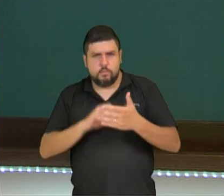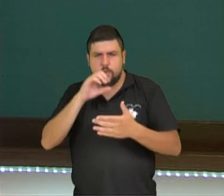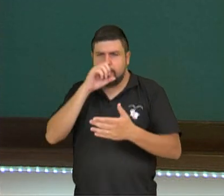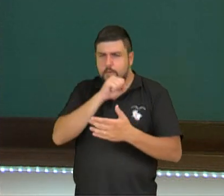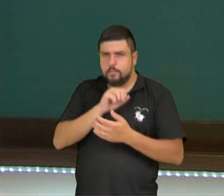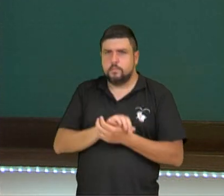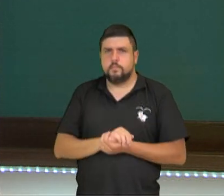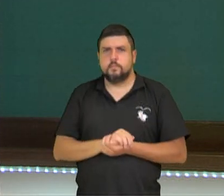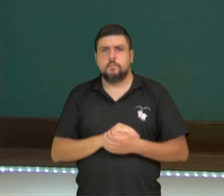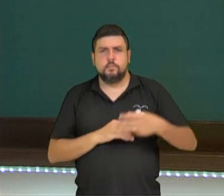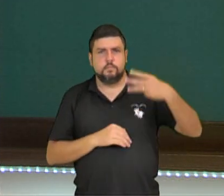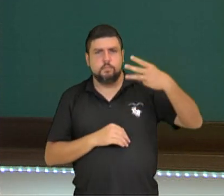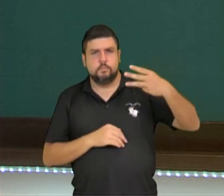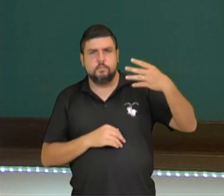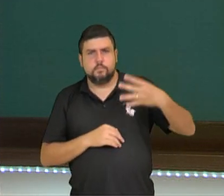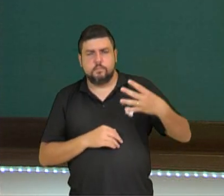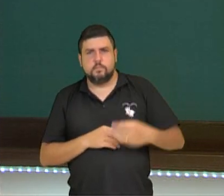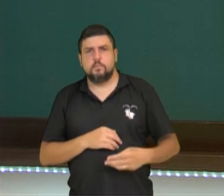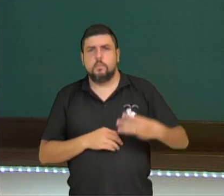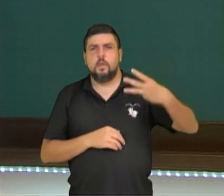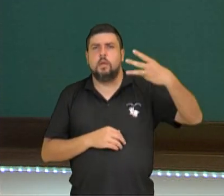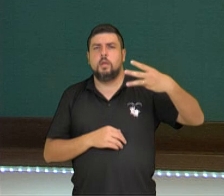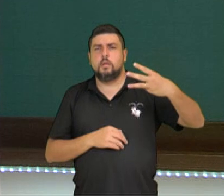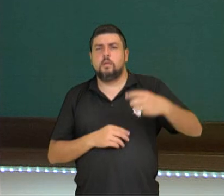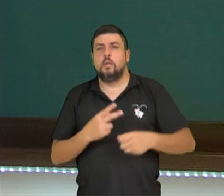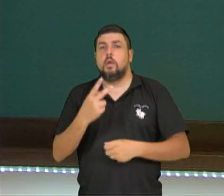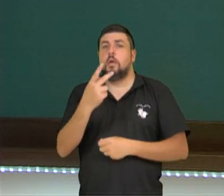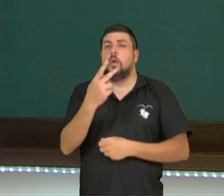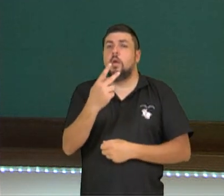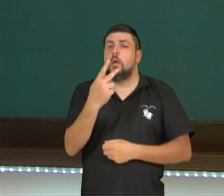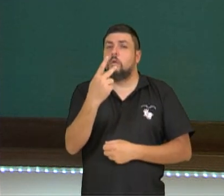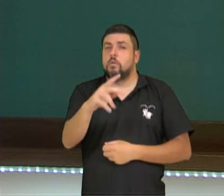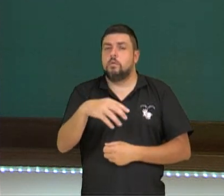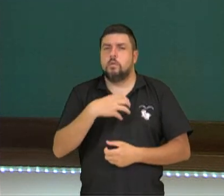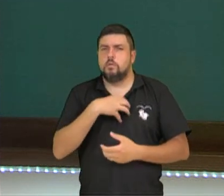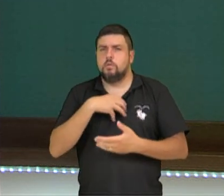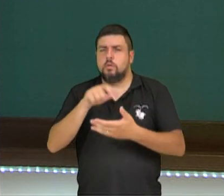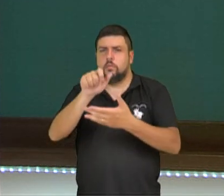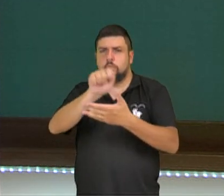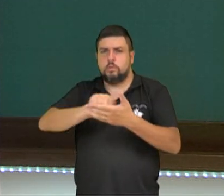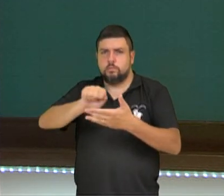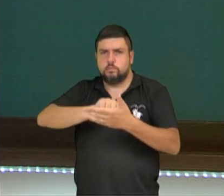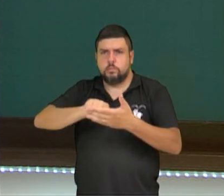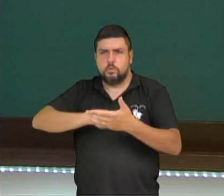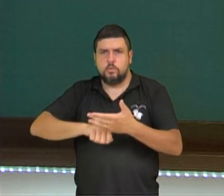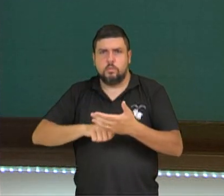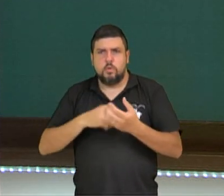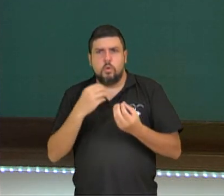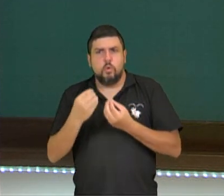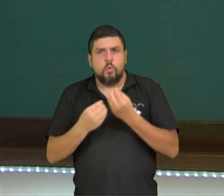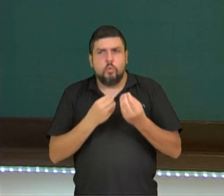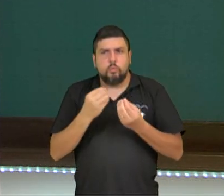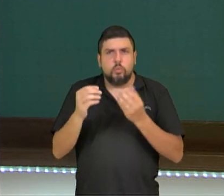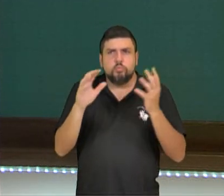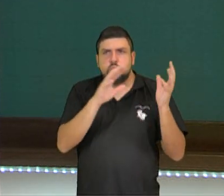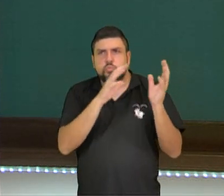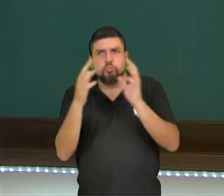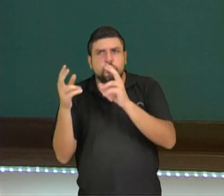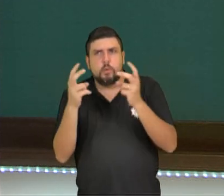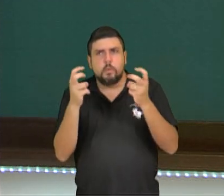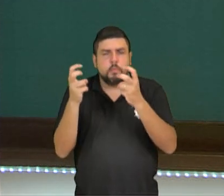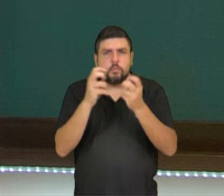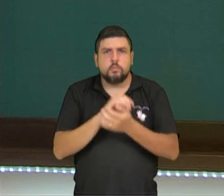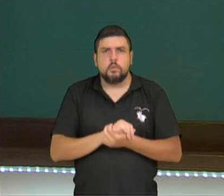mim. A 3 e a 4. A 3 você vai descrever com suas palavras a importância da previsão do tempo para a sua vida. E a